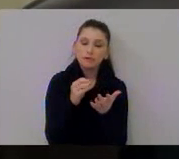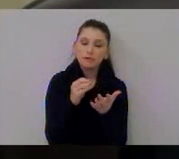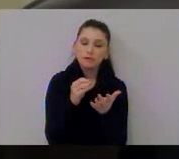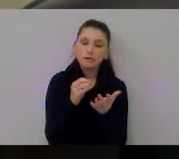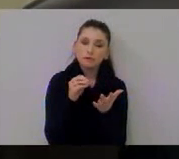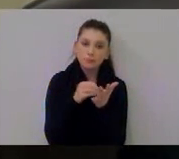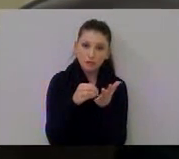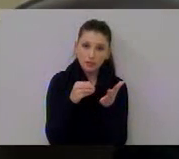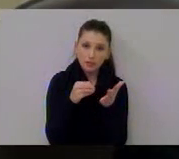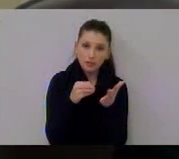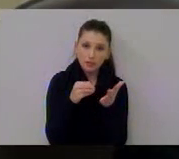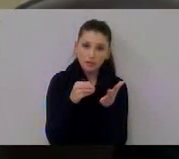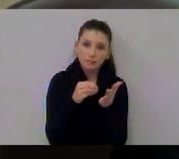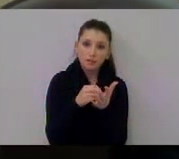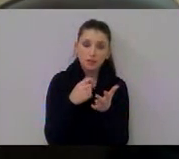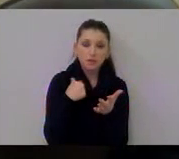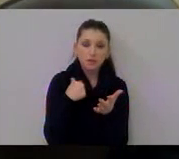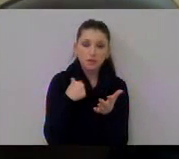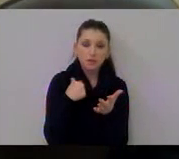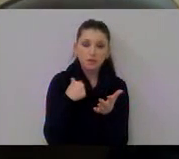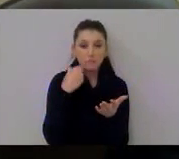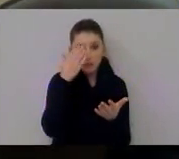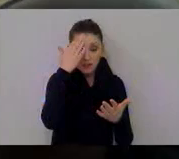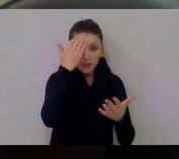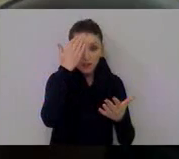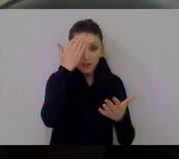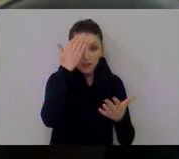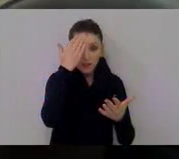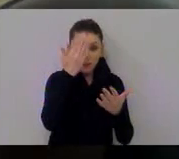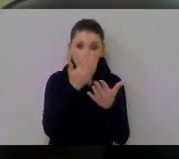o nosso bairro,